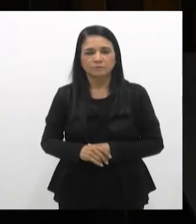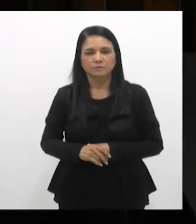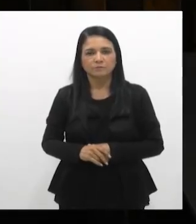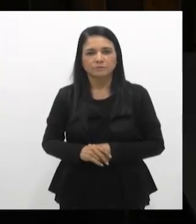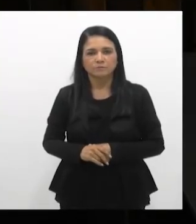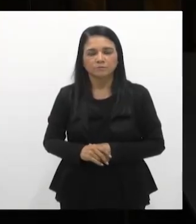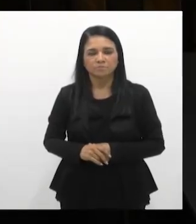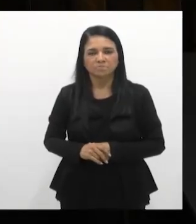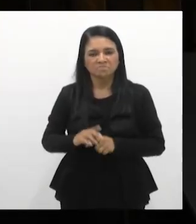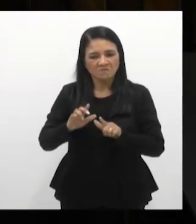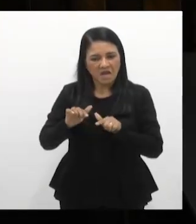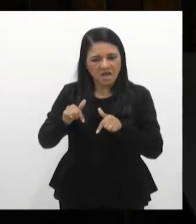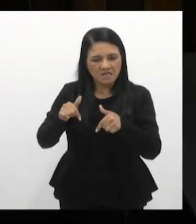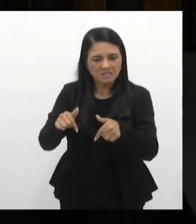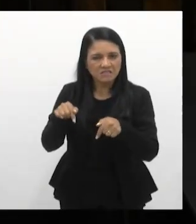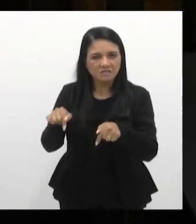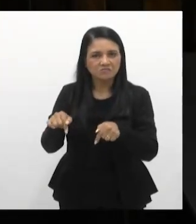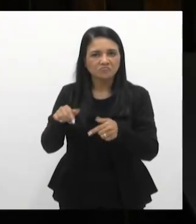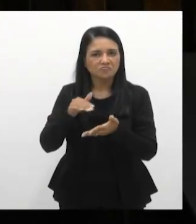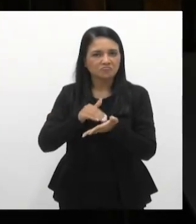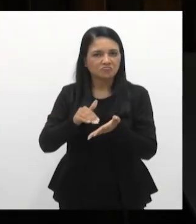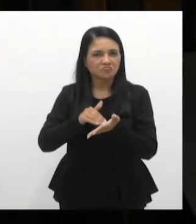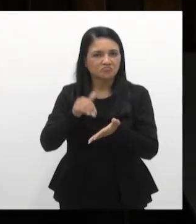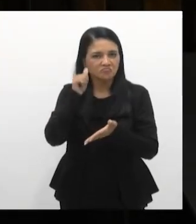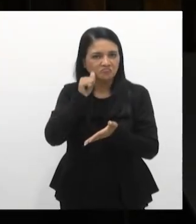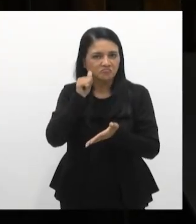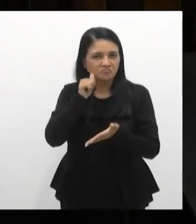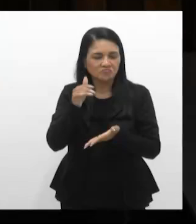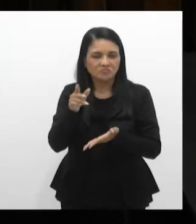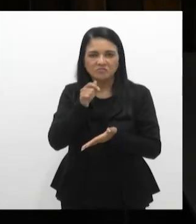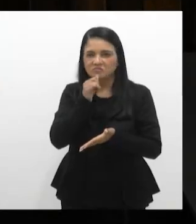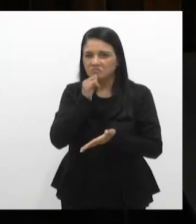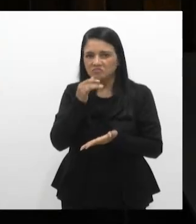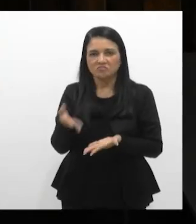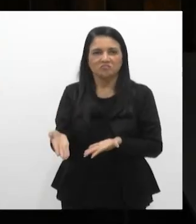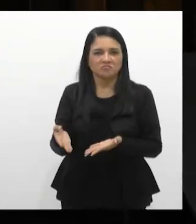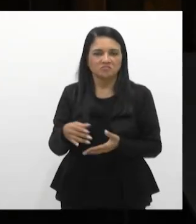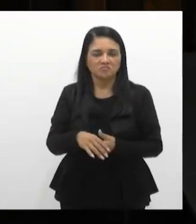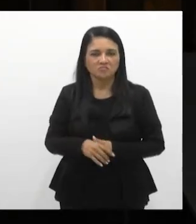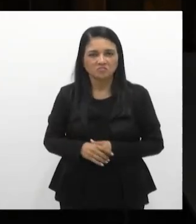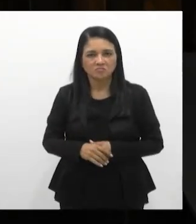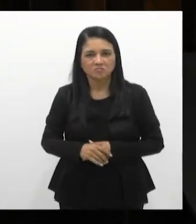a conduta dessa secretária à frente dessa pasta,